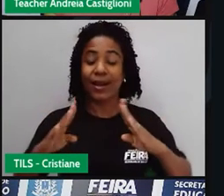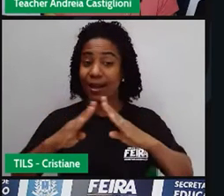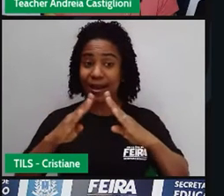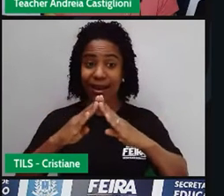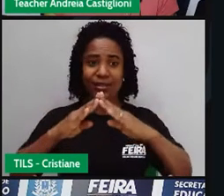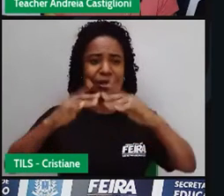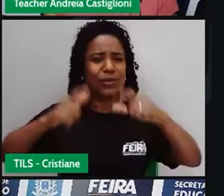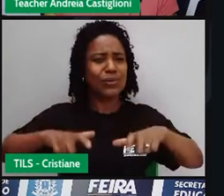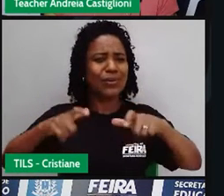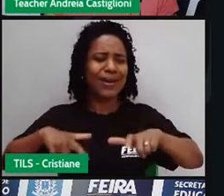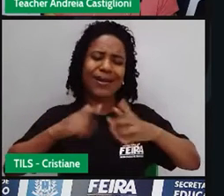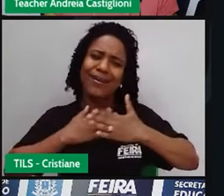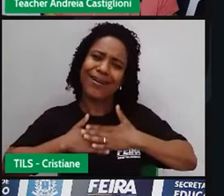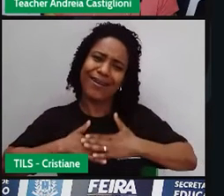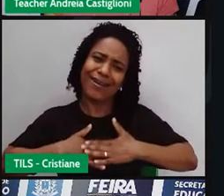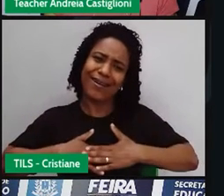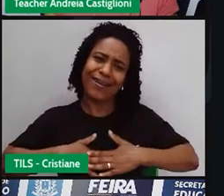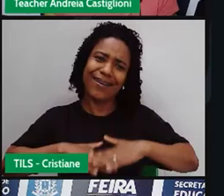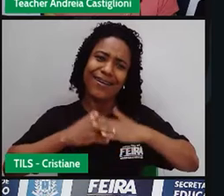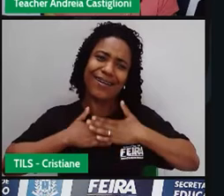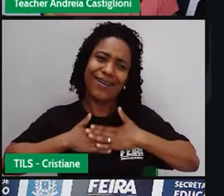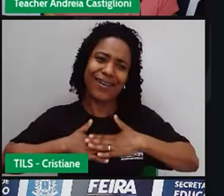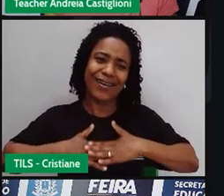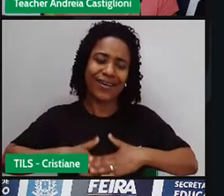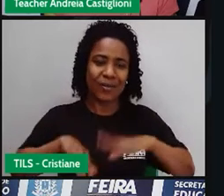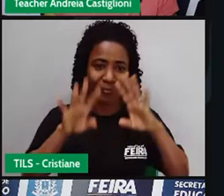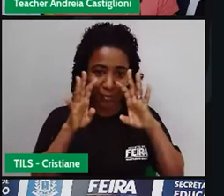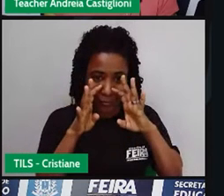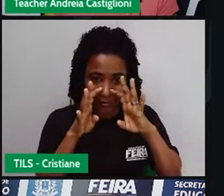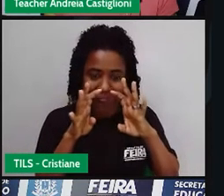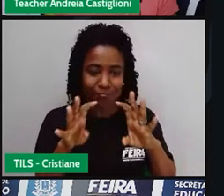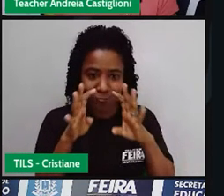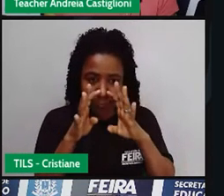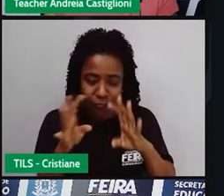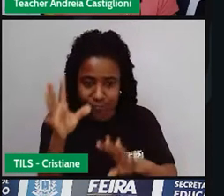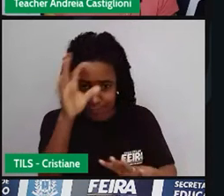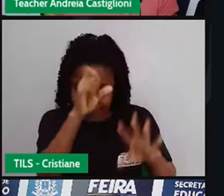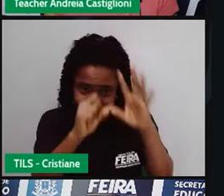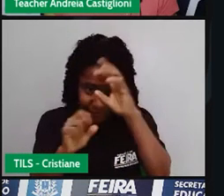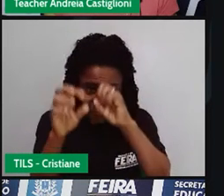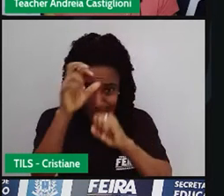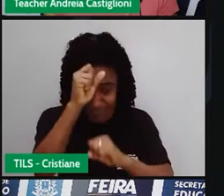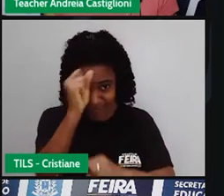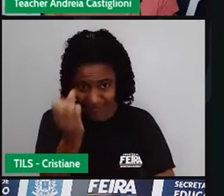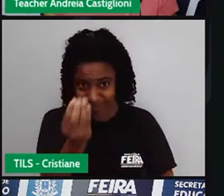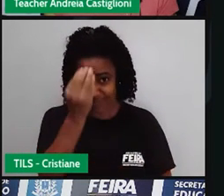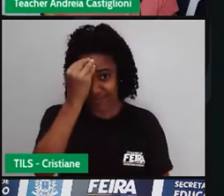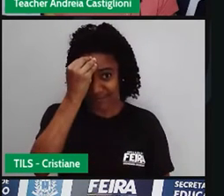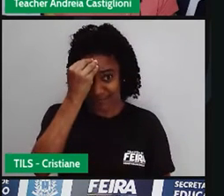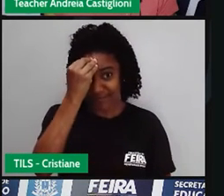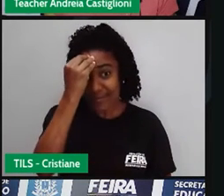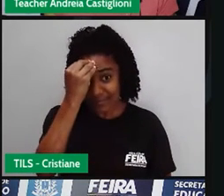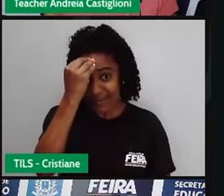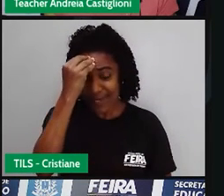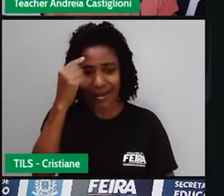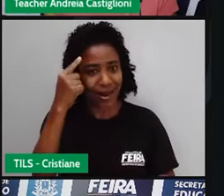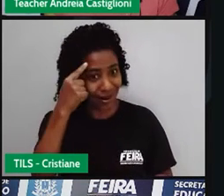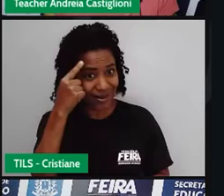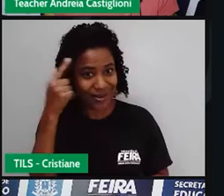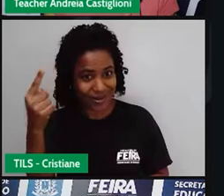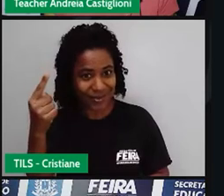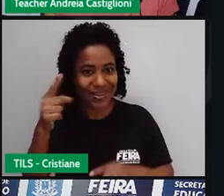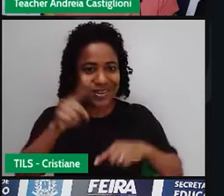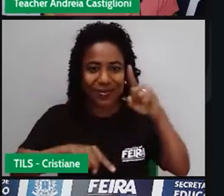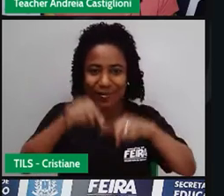em sua casa tranquilo para que você possa se concentrar nas nossas aulas não se esqueça de separar todos